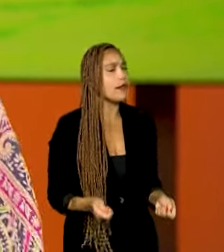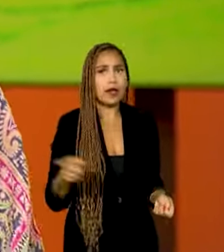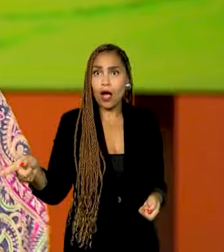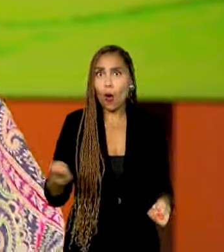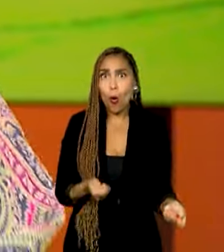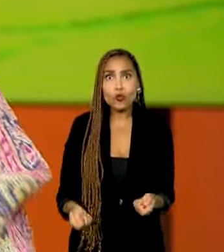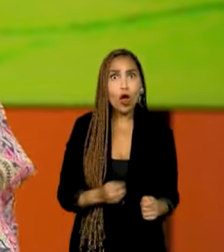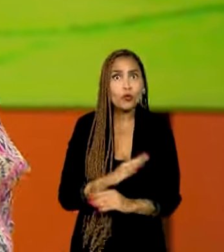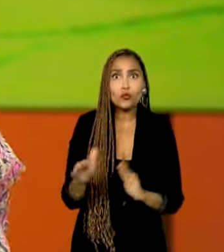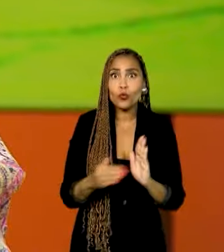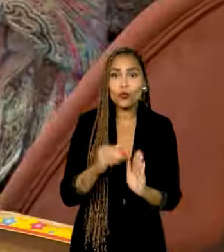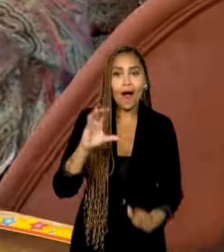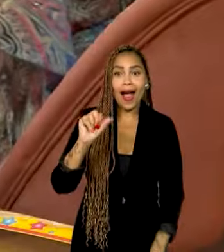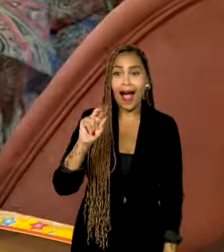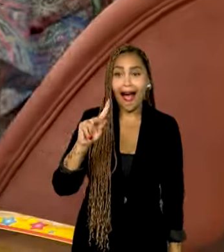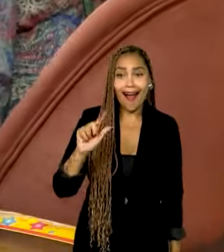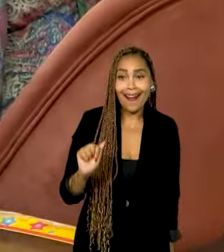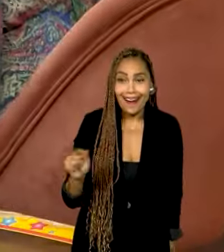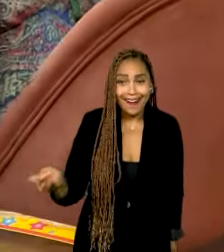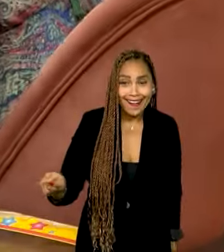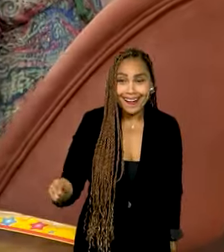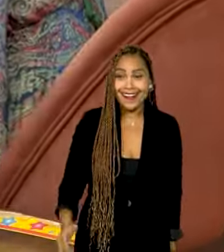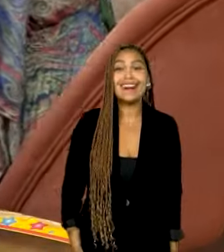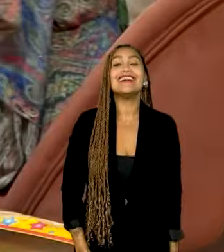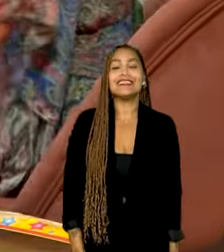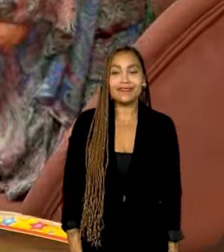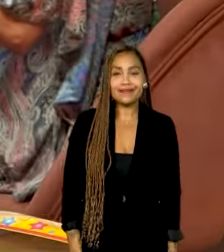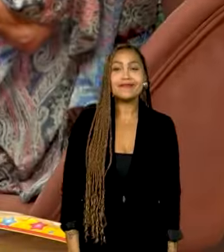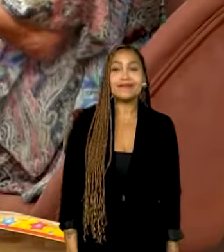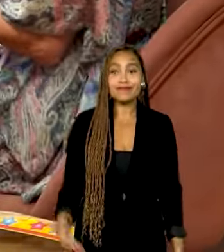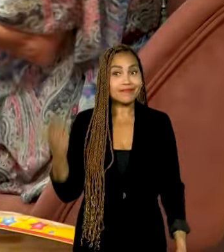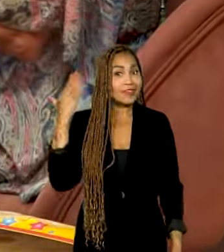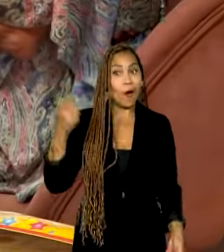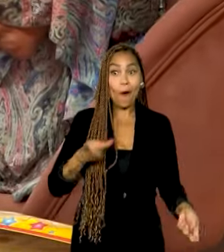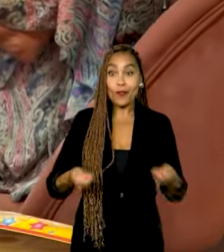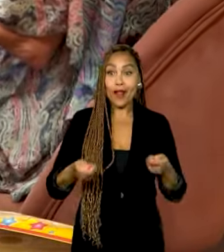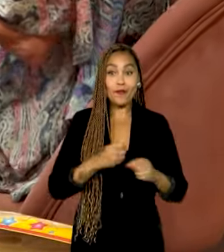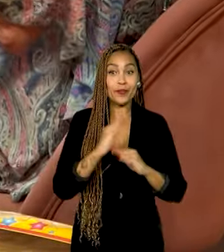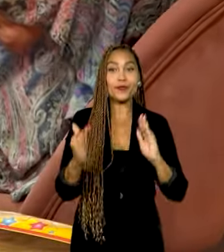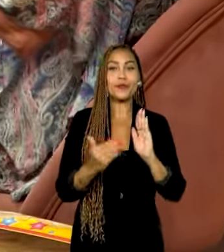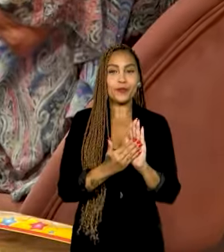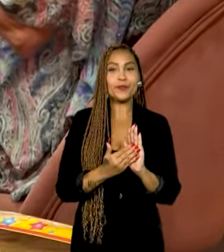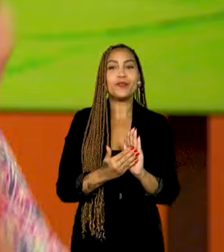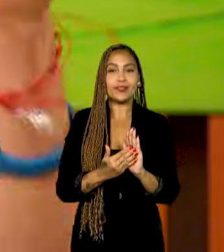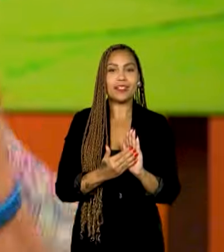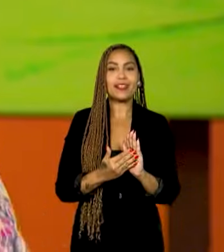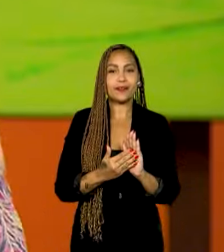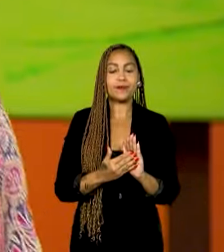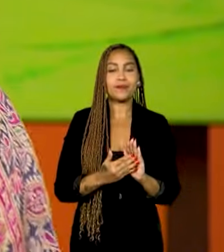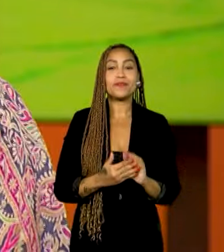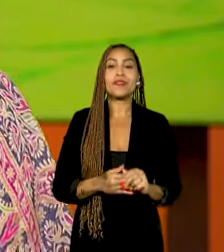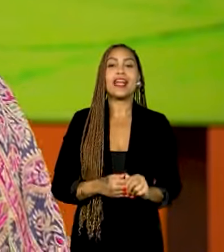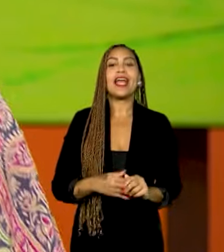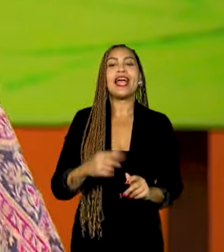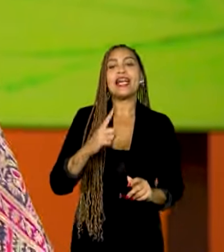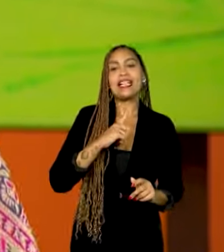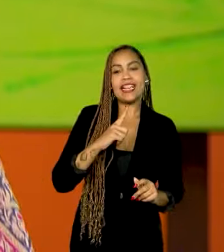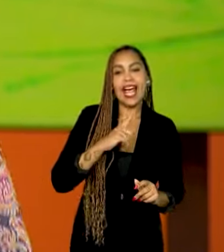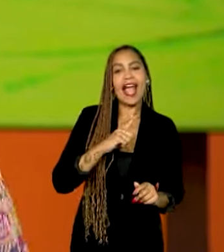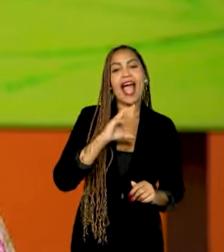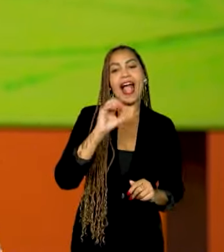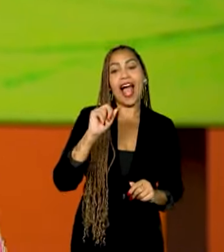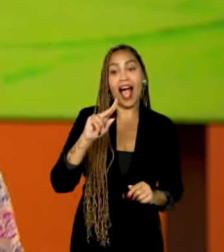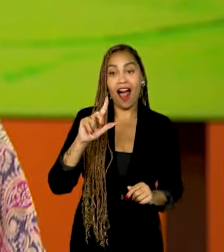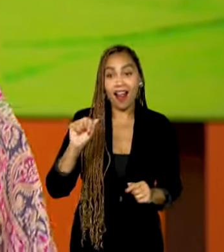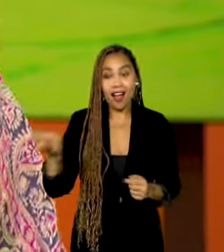tudo. Então tem essas controlava tudo. Controlava tudo, é muito bom. Tem as gêniazinhas, né, que é a Carla, a